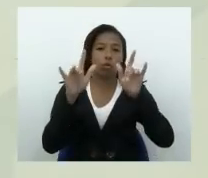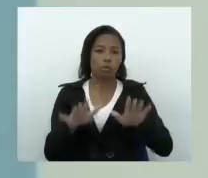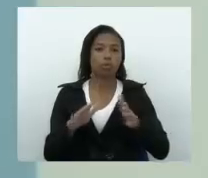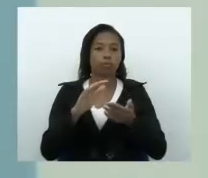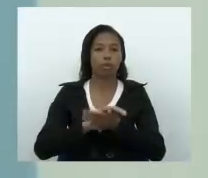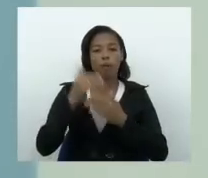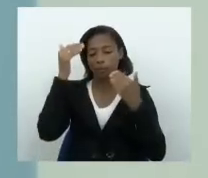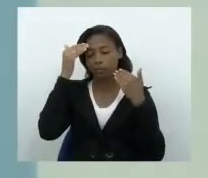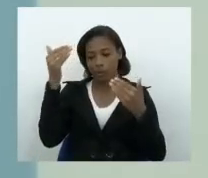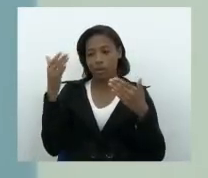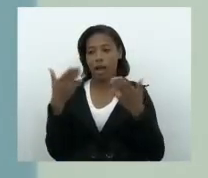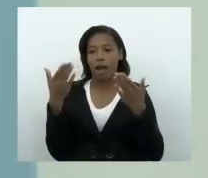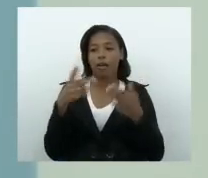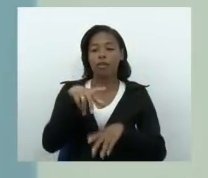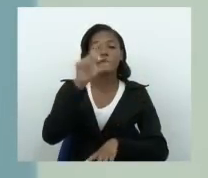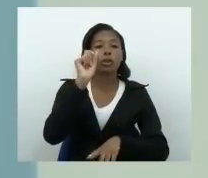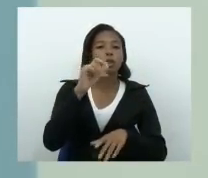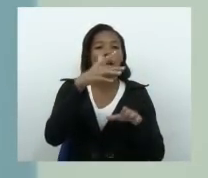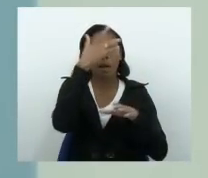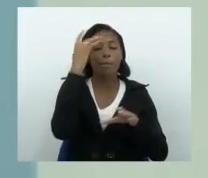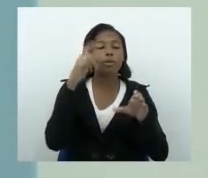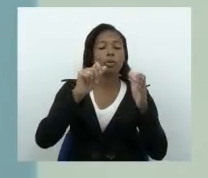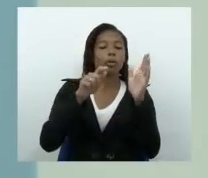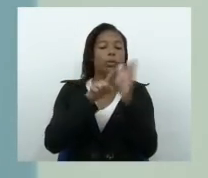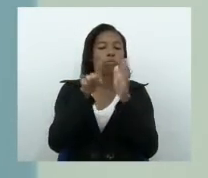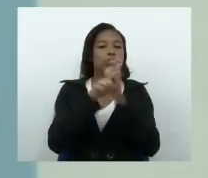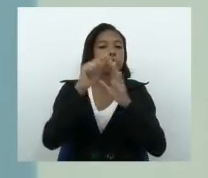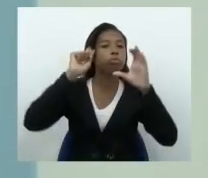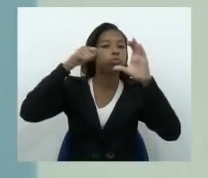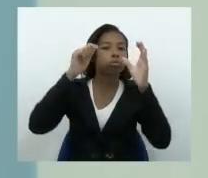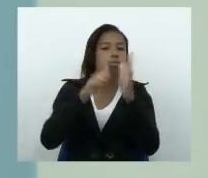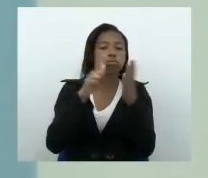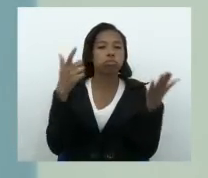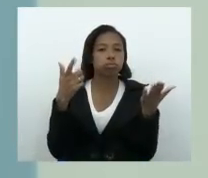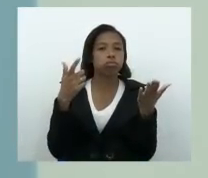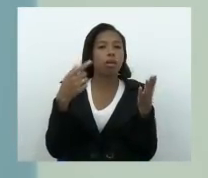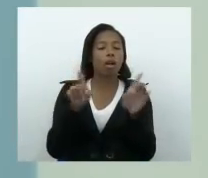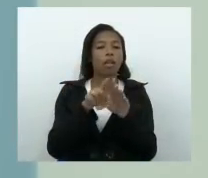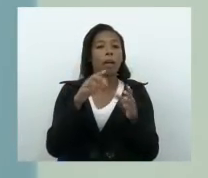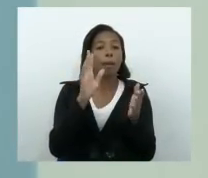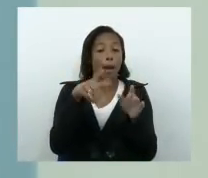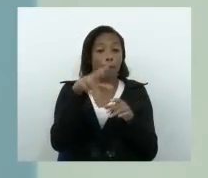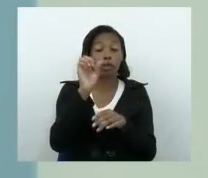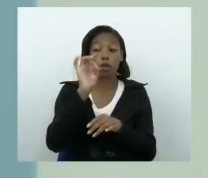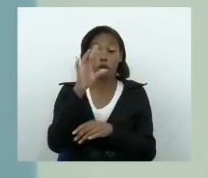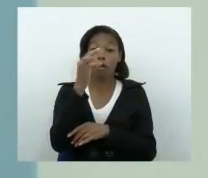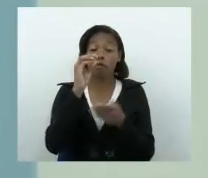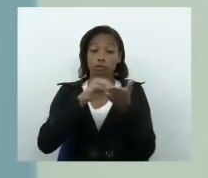Obrigado, candidato. Vamos então sortear aqui o próximo jornalista a perguntar. Restam três.